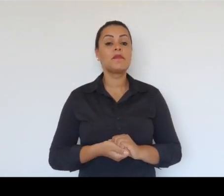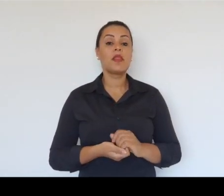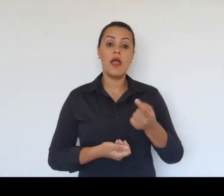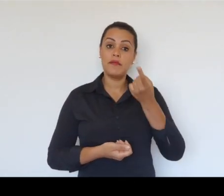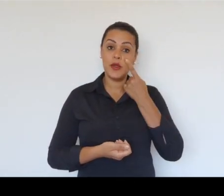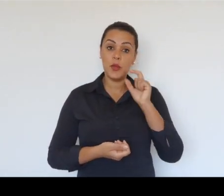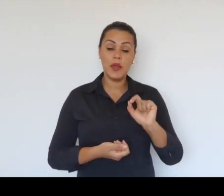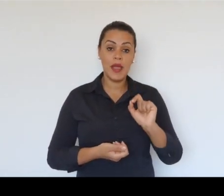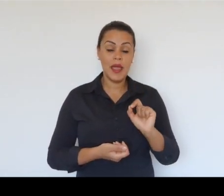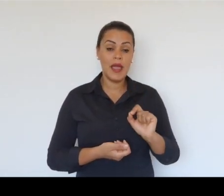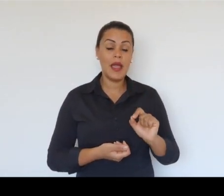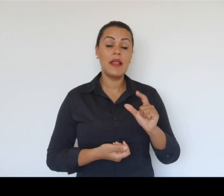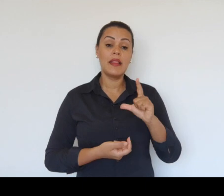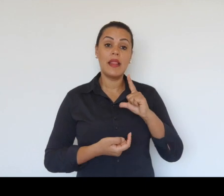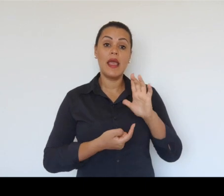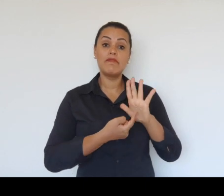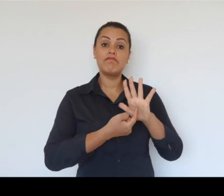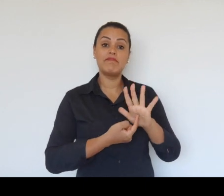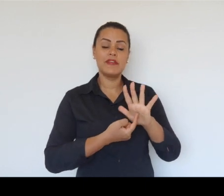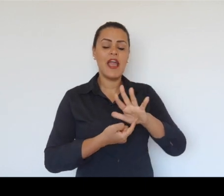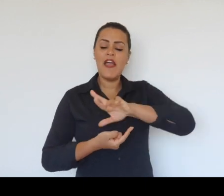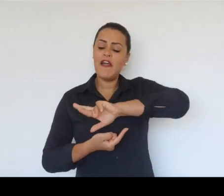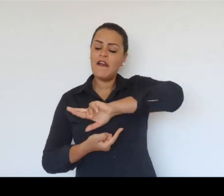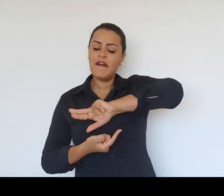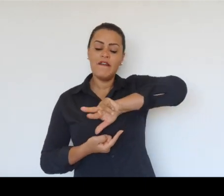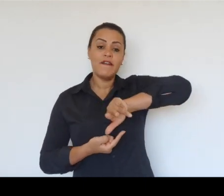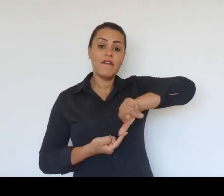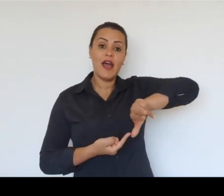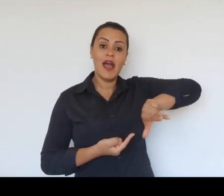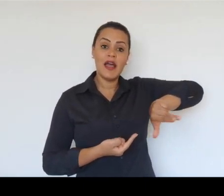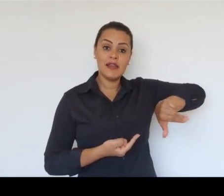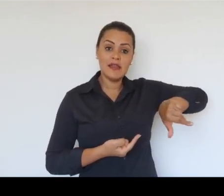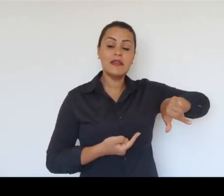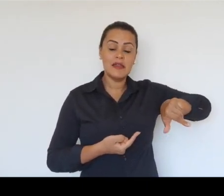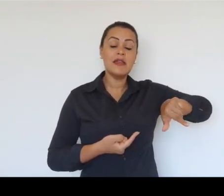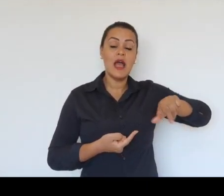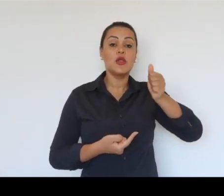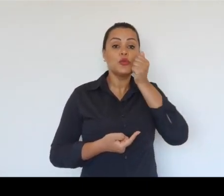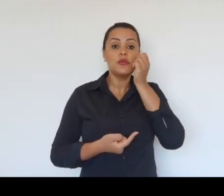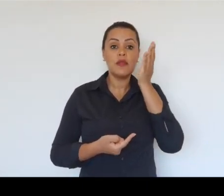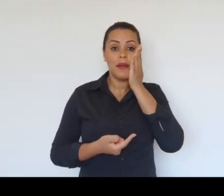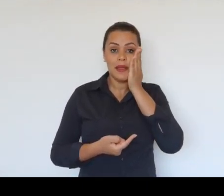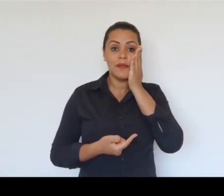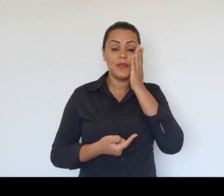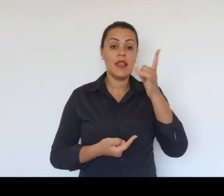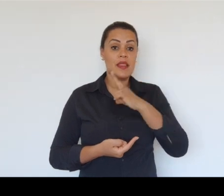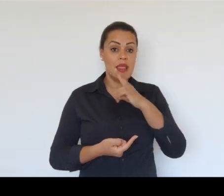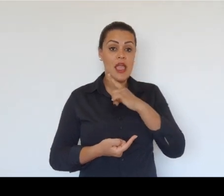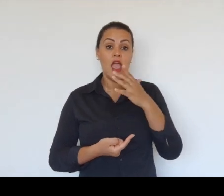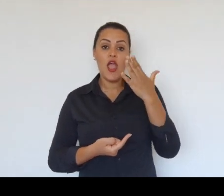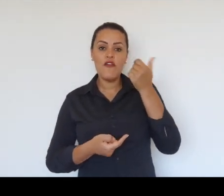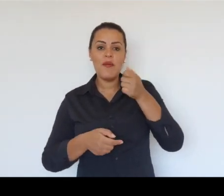Está aqui representado, de um modo geral, todas as categorias que ocorrem no sambaqui. Primeiro a gente tem os